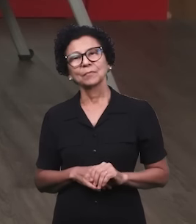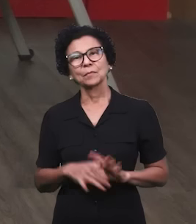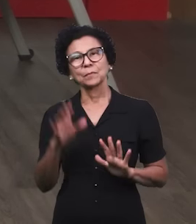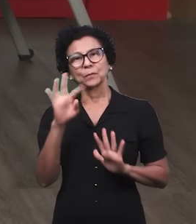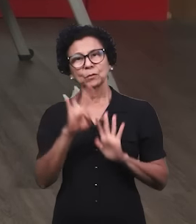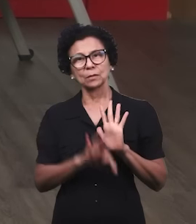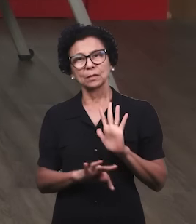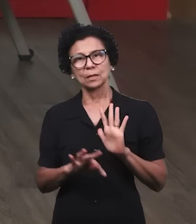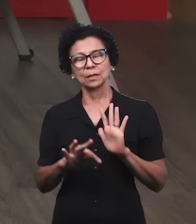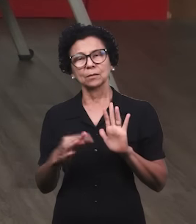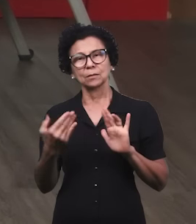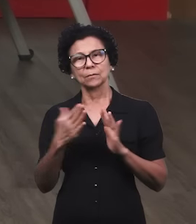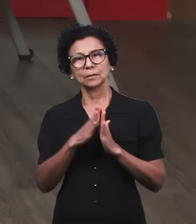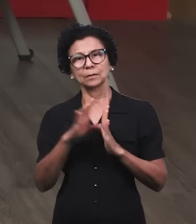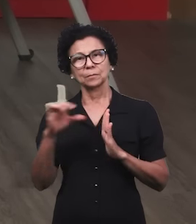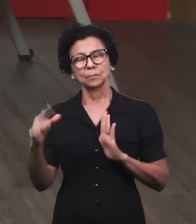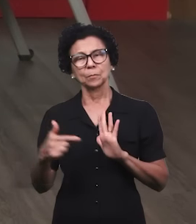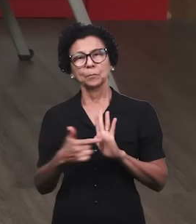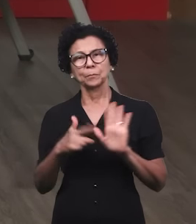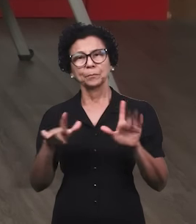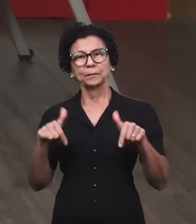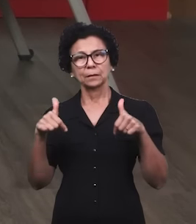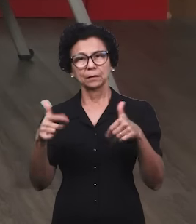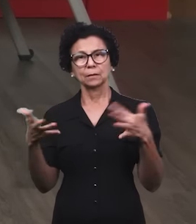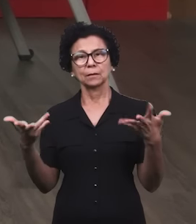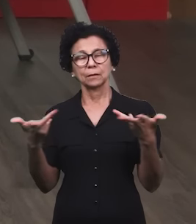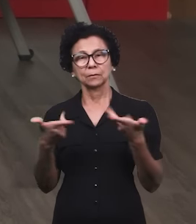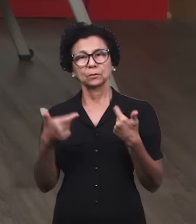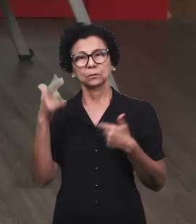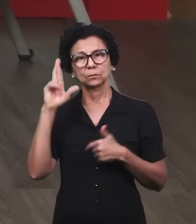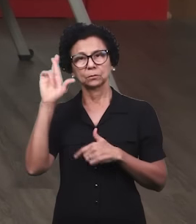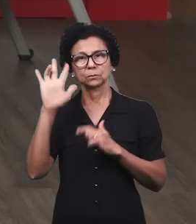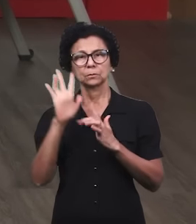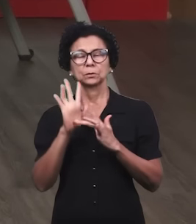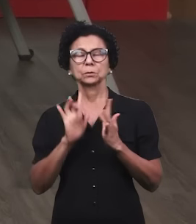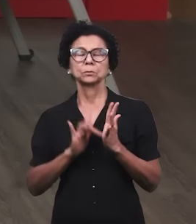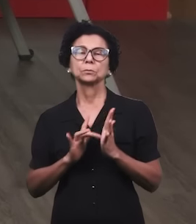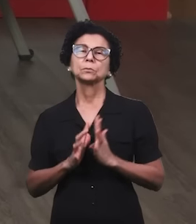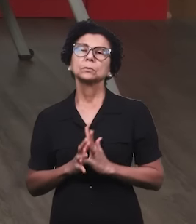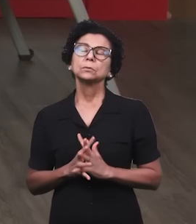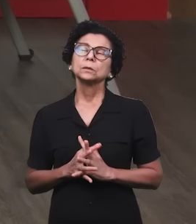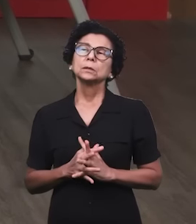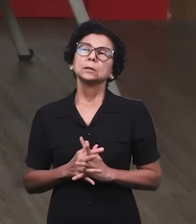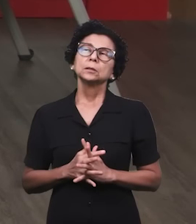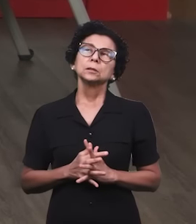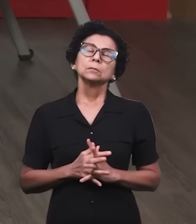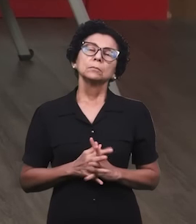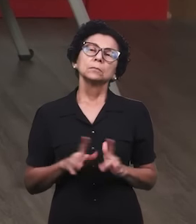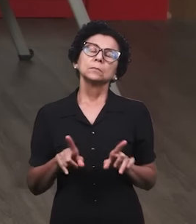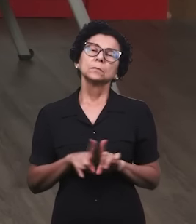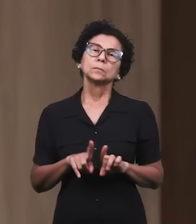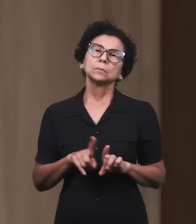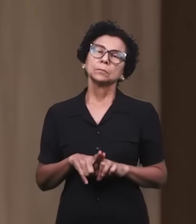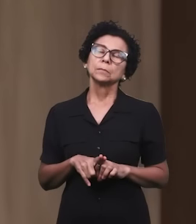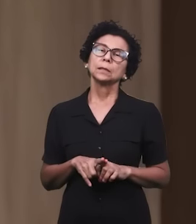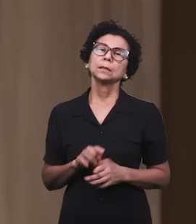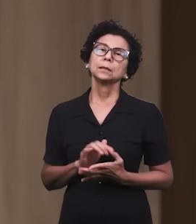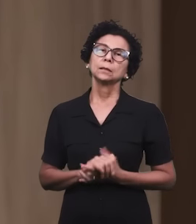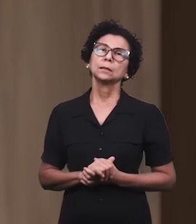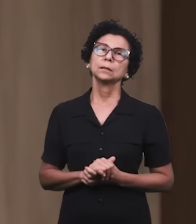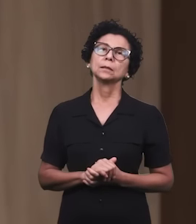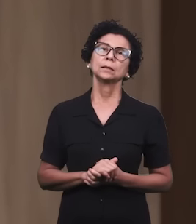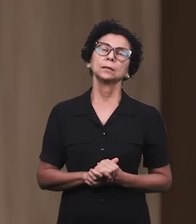outra, mostrando aqui esta operação gloriosa do Senhor Jesus. Um outro detalhe que